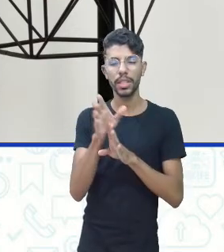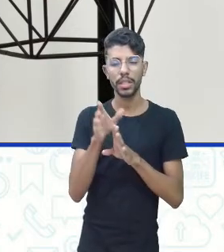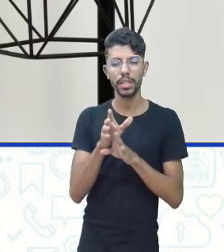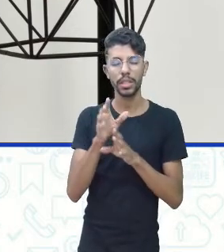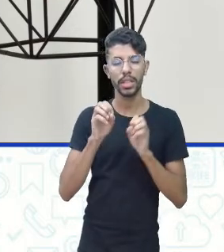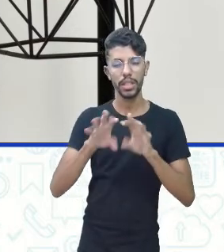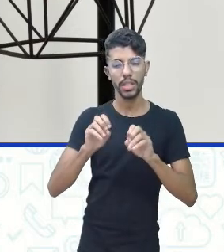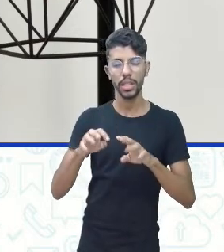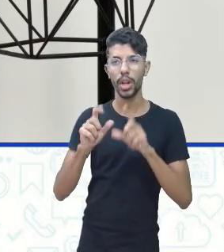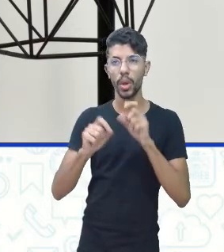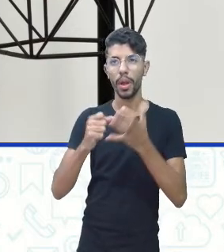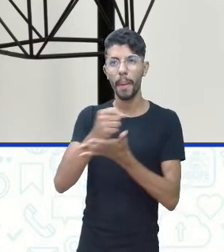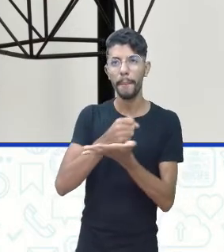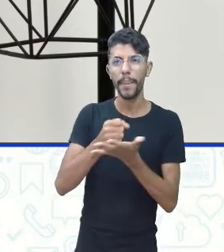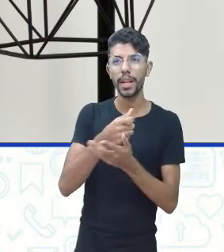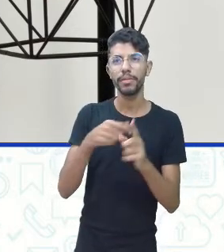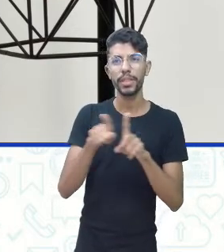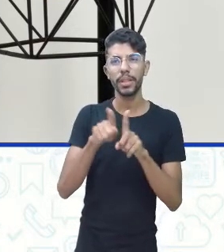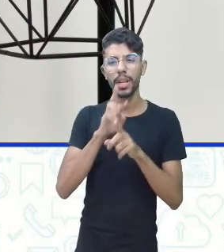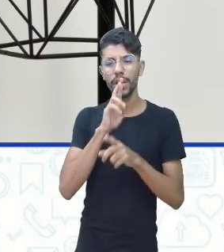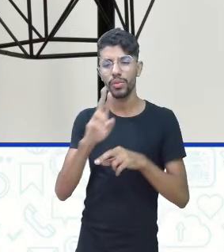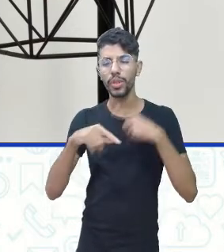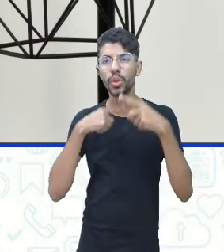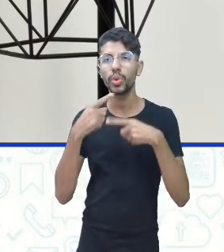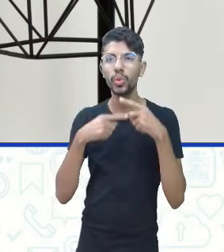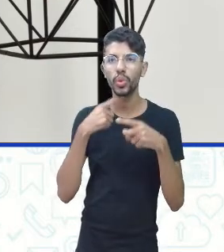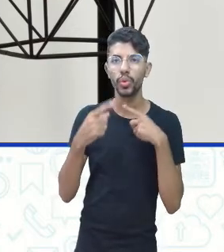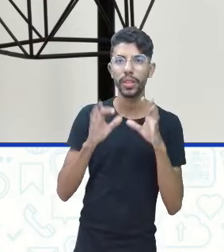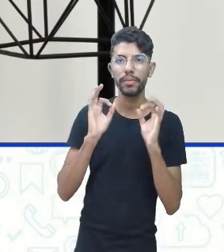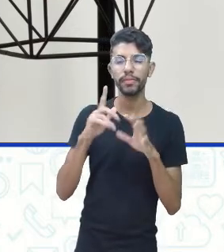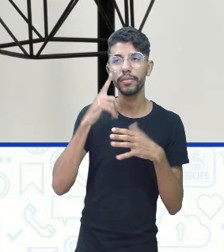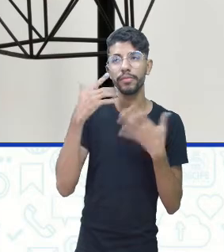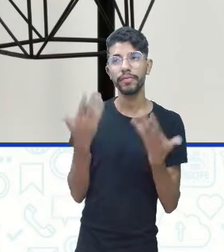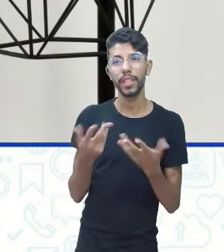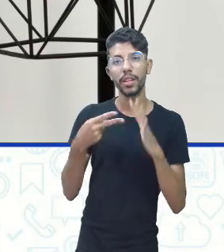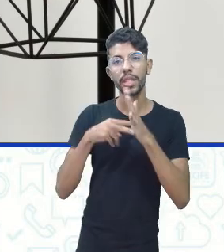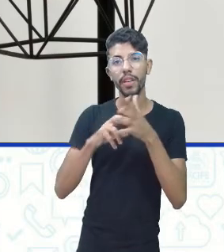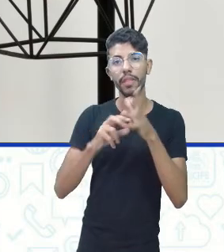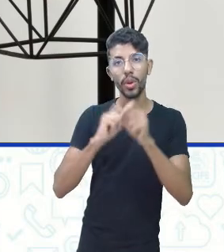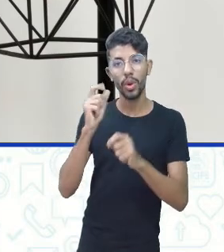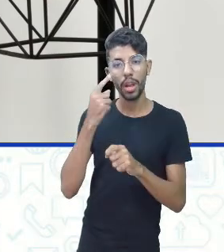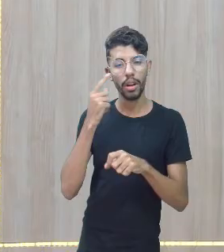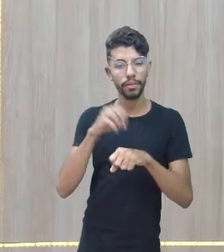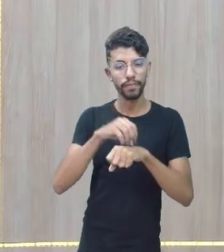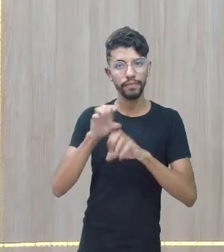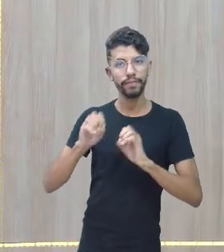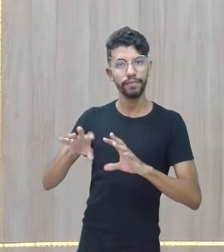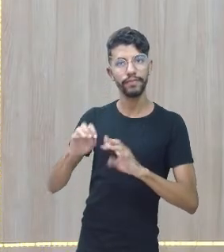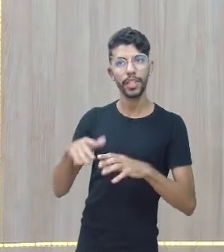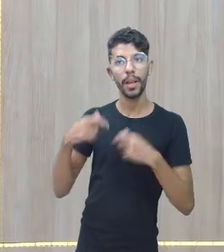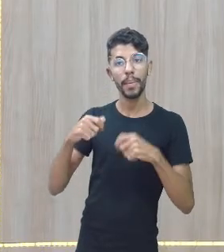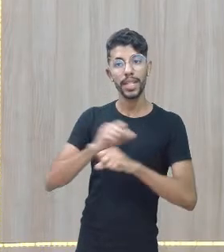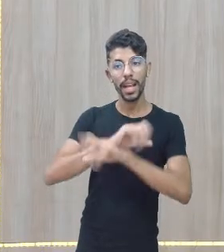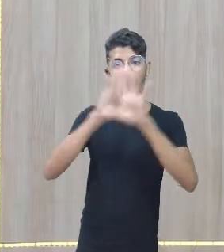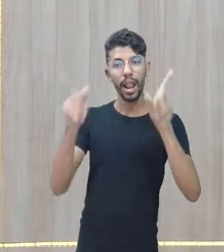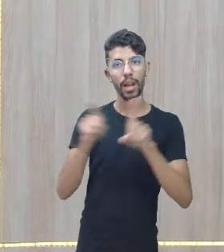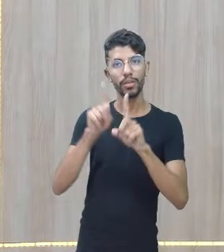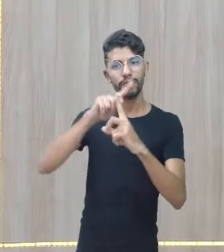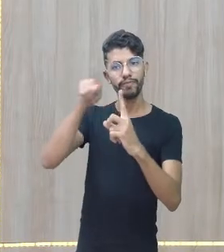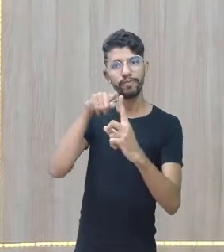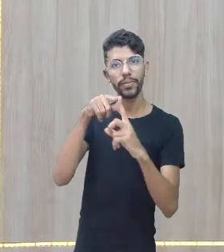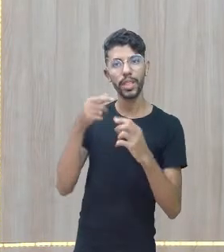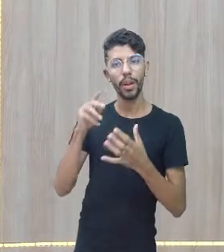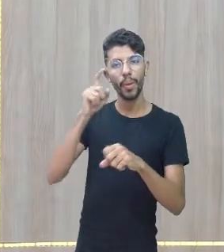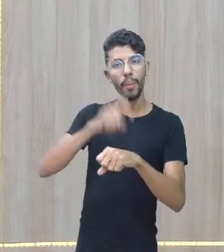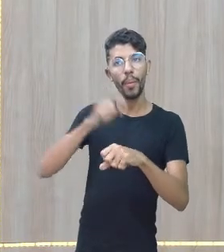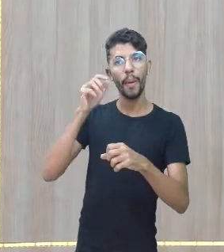tirando as dúvidas corriqueiras. Ou seja, o tutorial precisa ser claro e objetivo na hora de passar as informações, porque